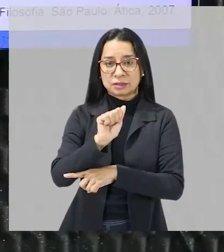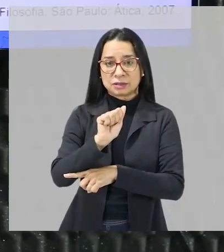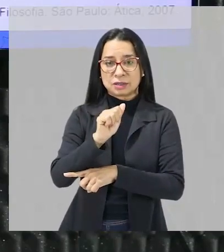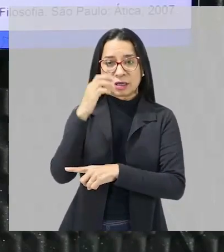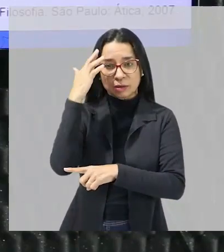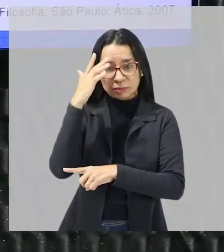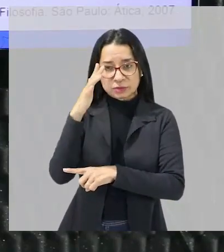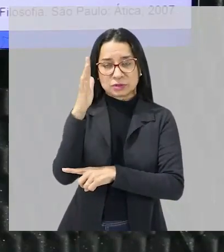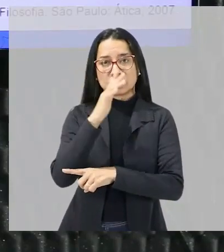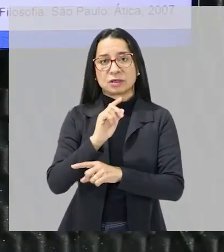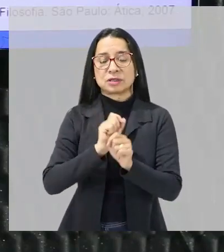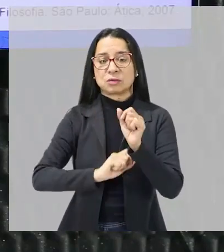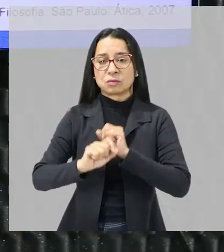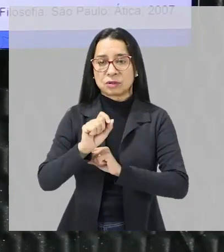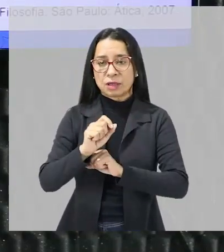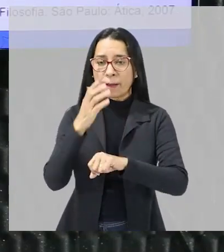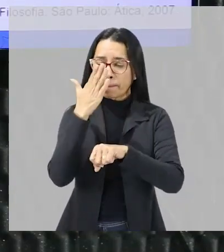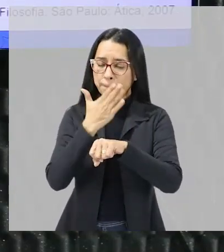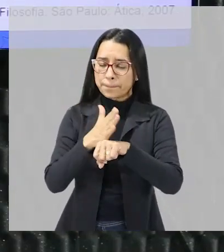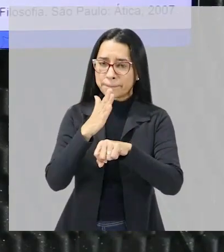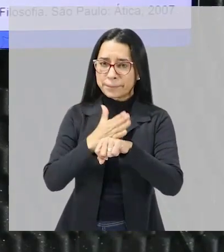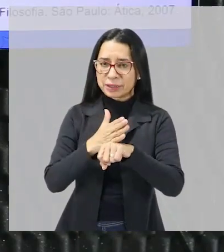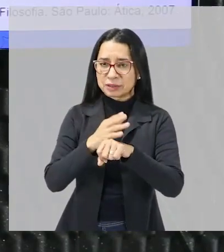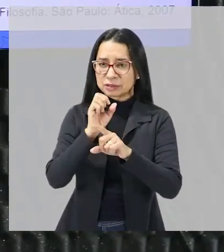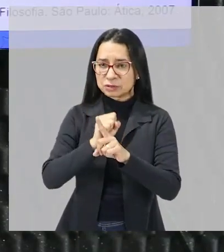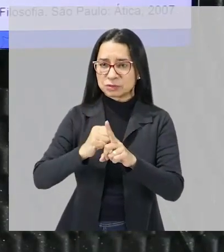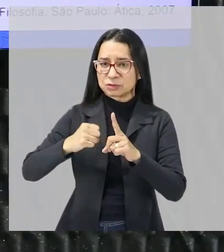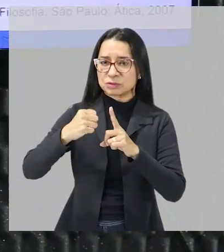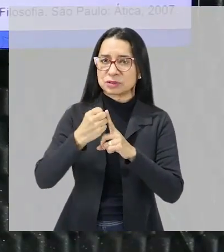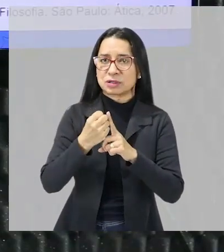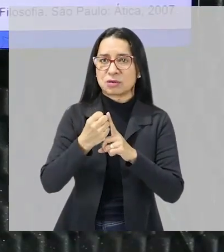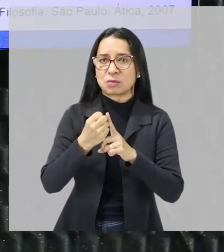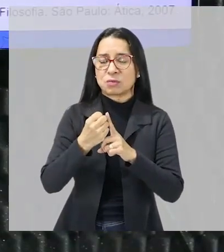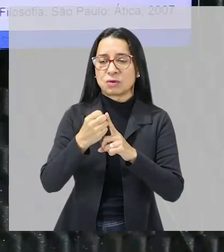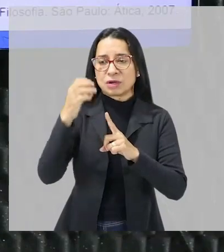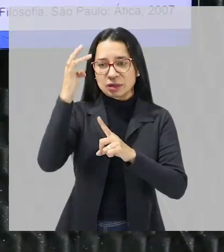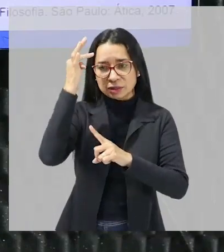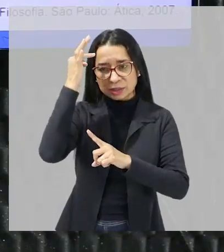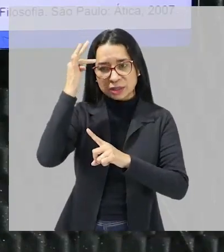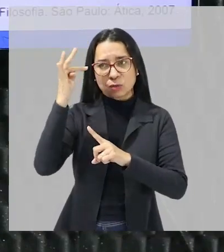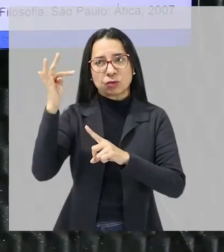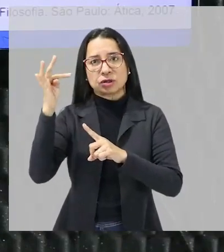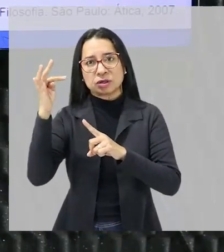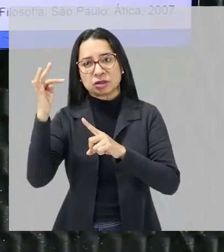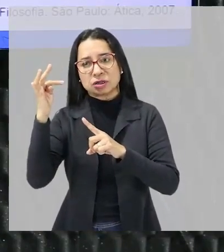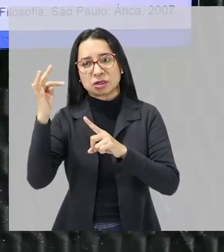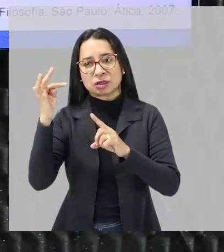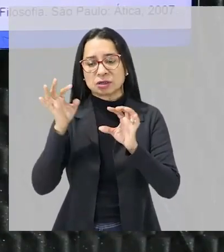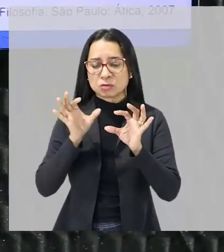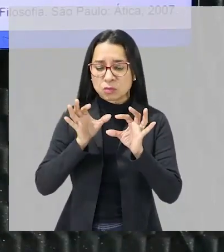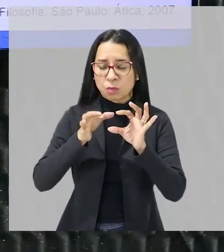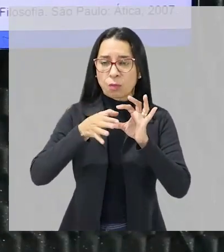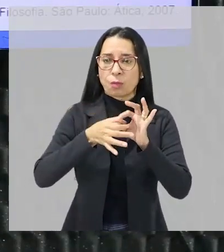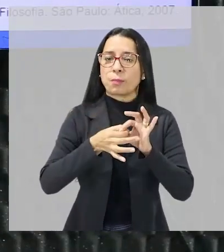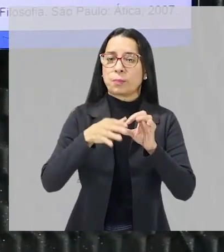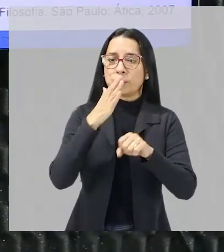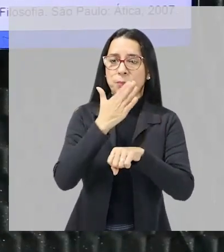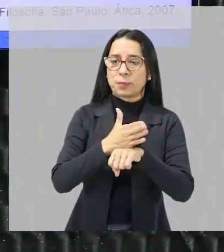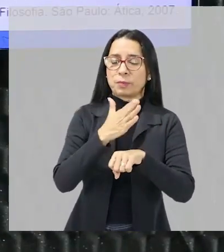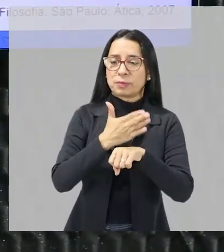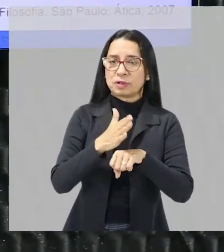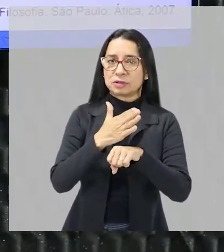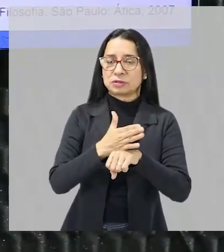que simboliza como se fosse uma junção de teoria e prática, né? A praxis tem a ver com a vida, prática, a vivência,